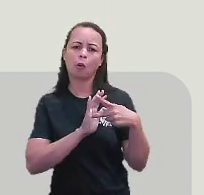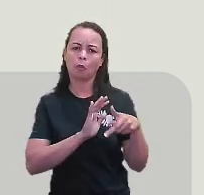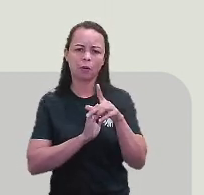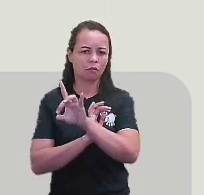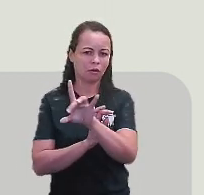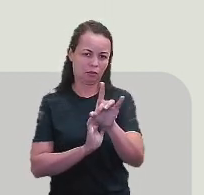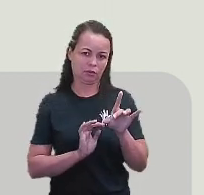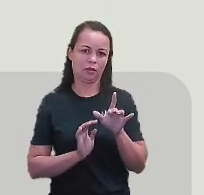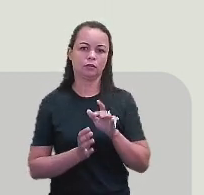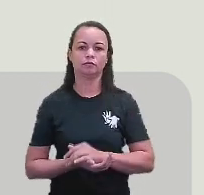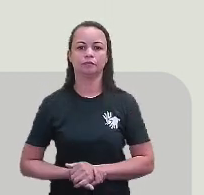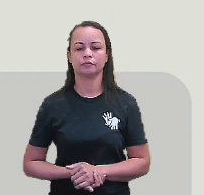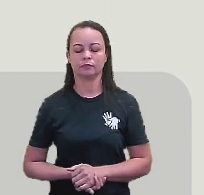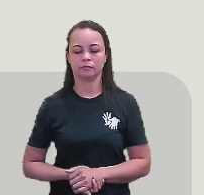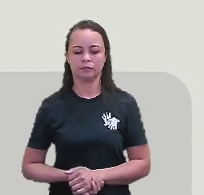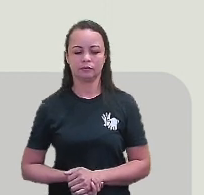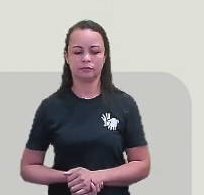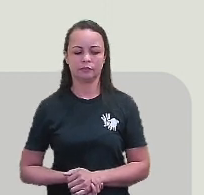mudar.